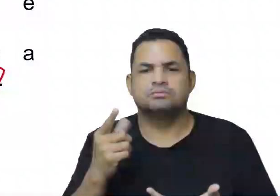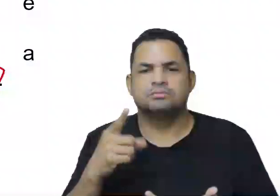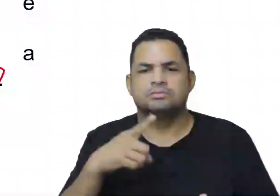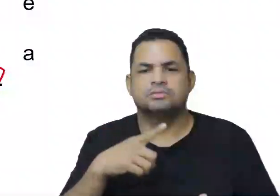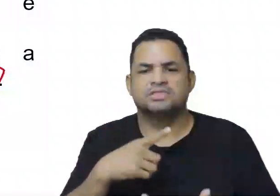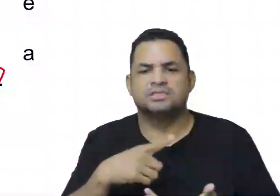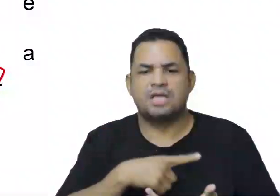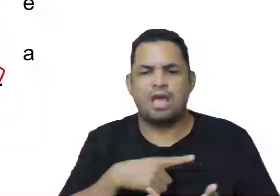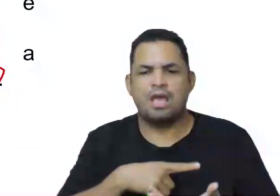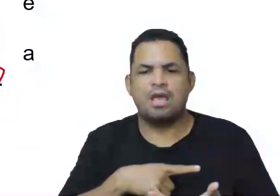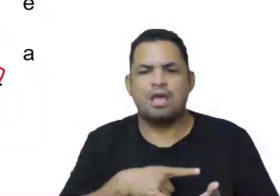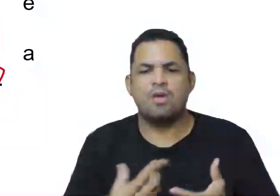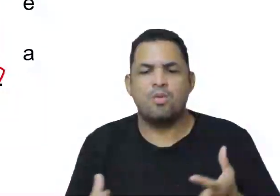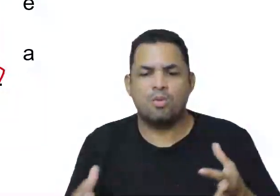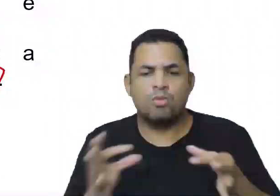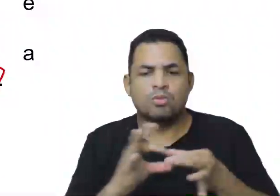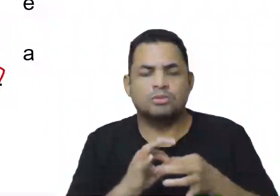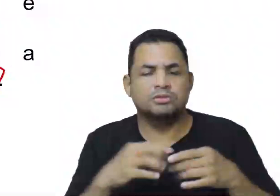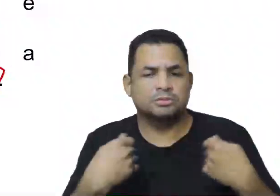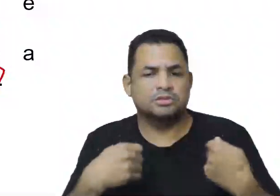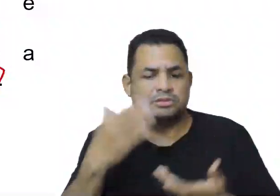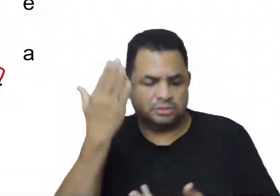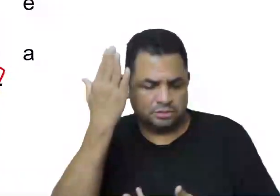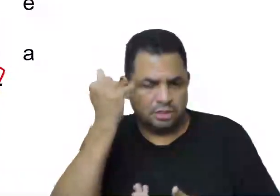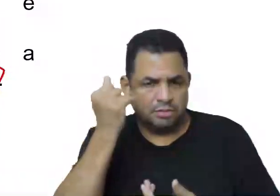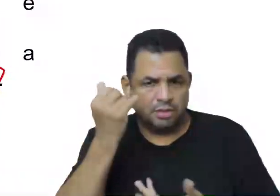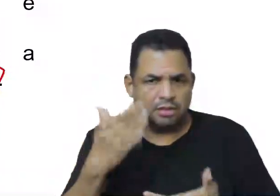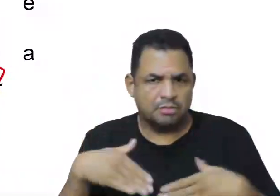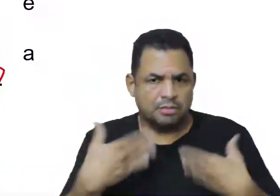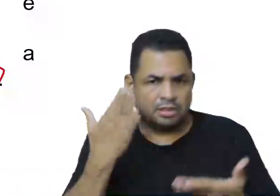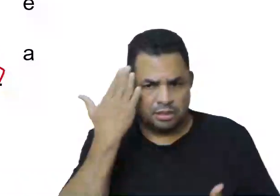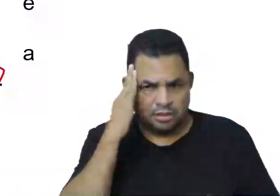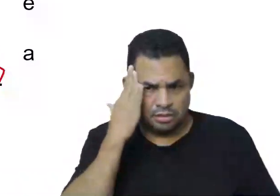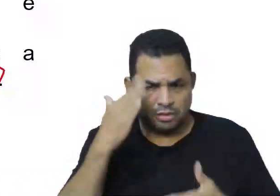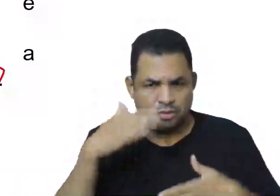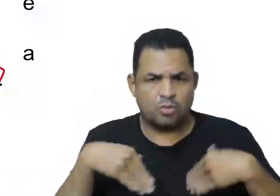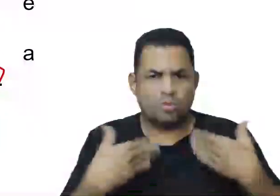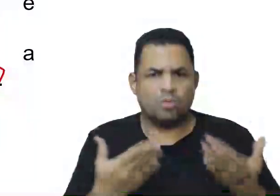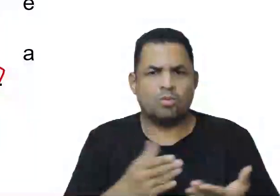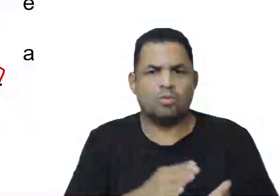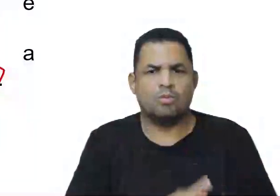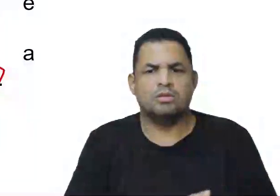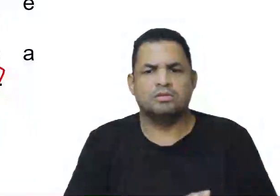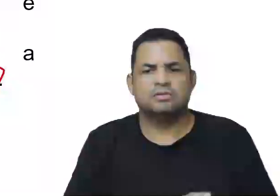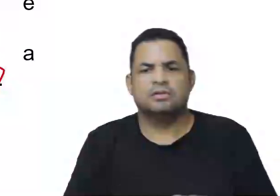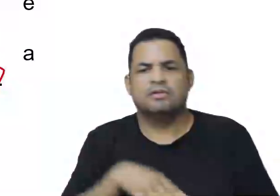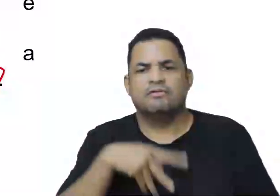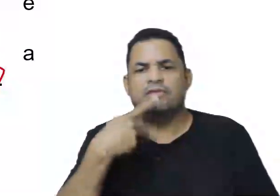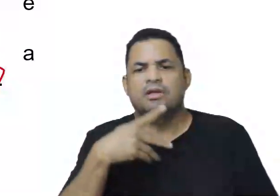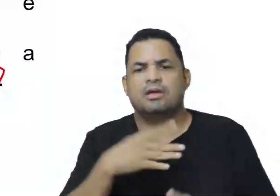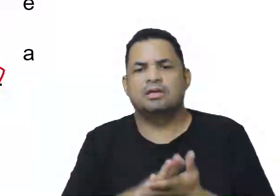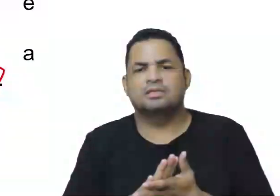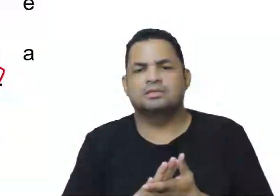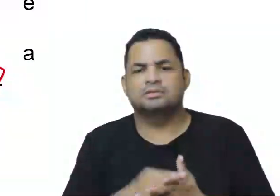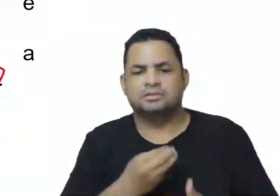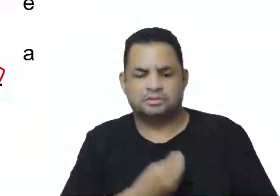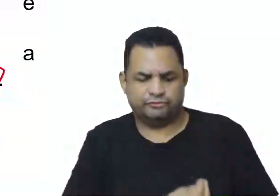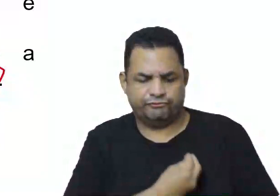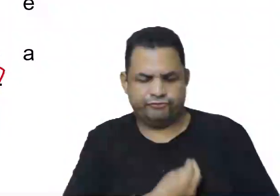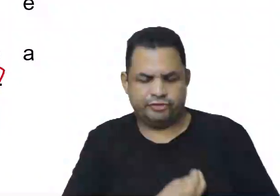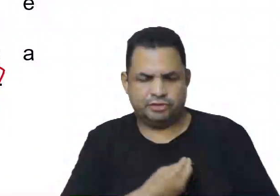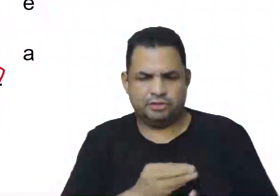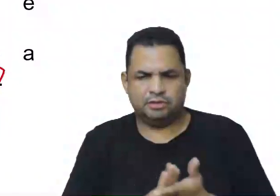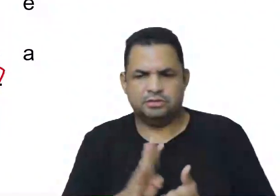dão um contexto. Tu tem que saber o que é para você entender a questão. Quando falar em seres triblásticos, quer dizer que são